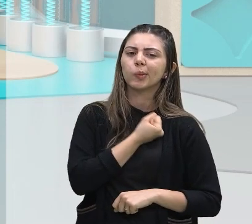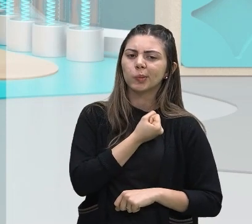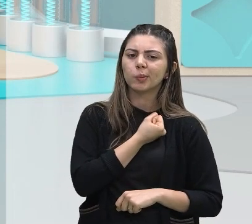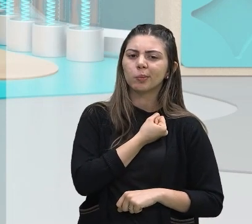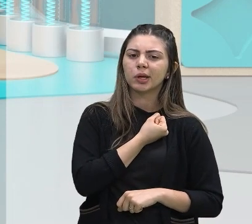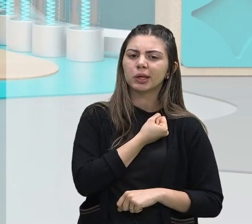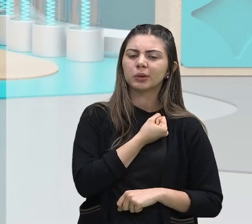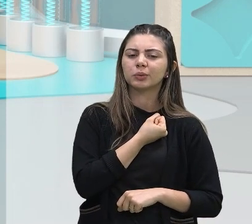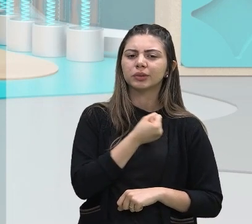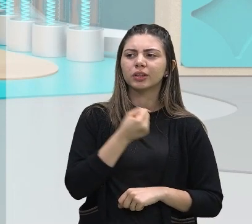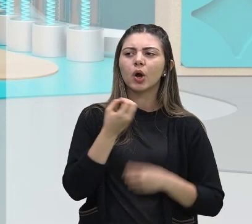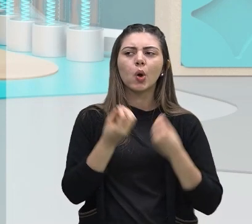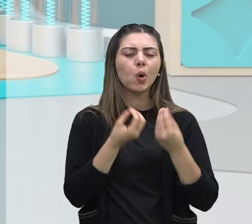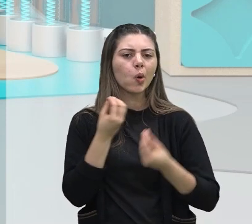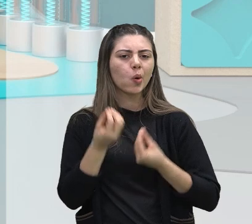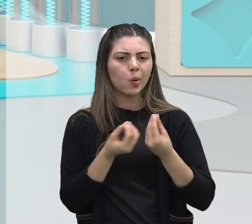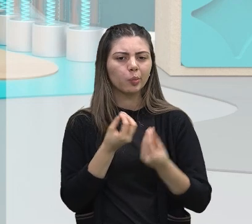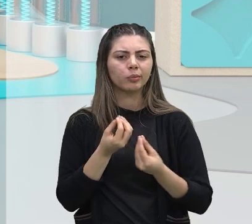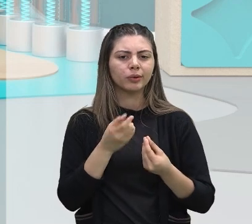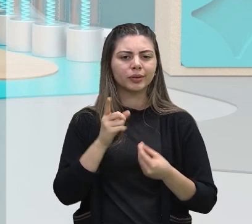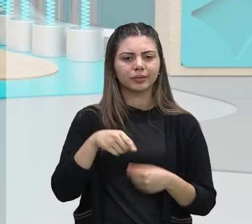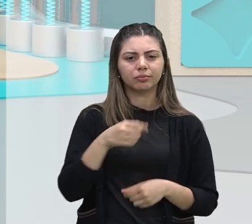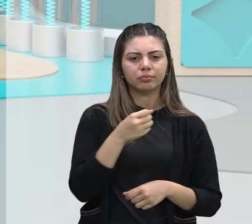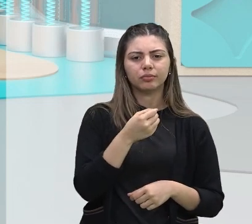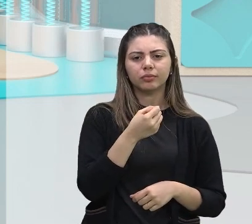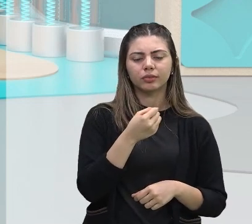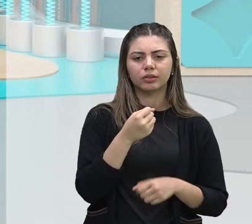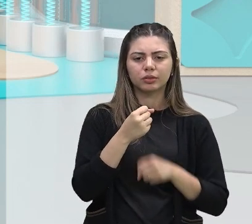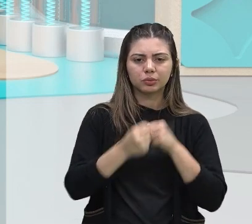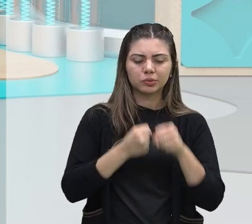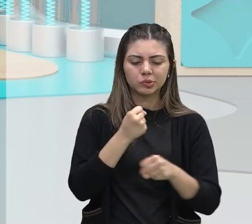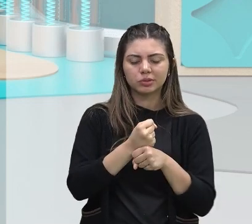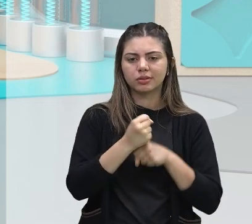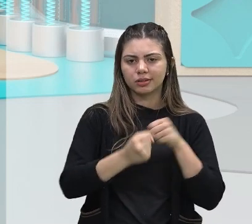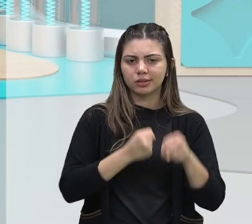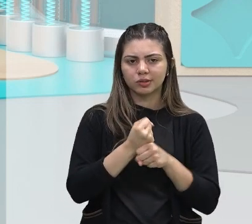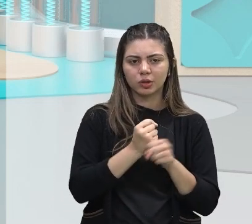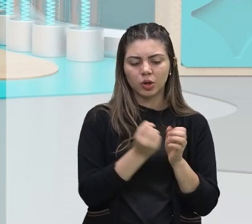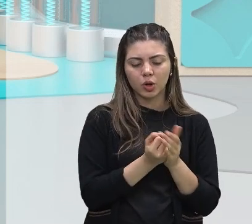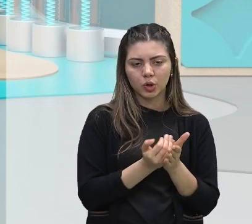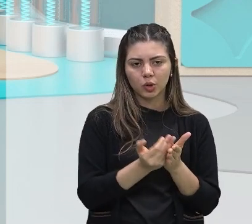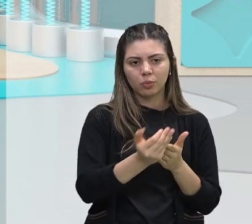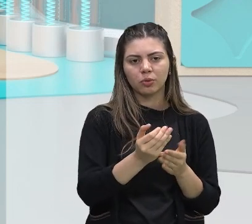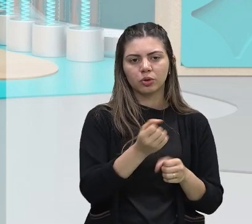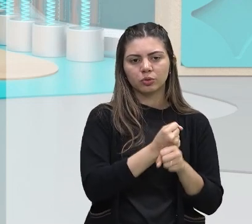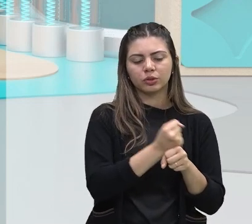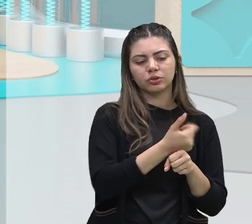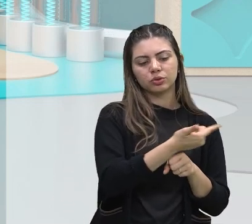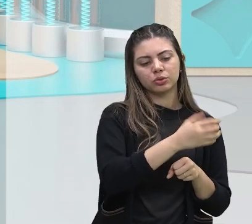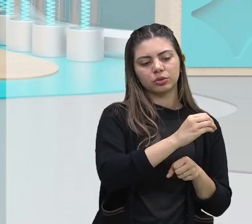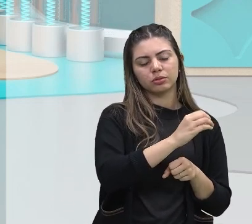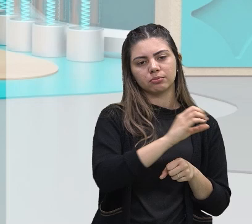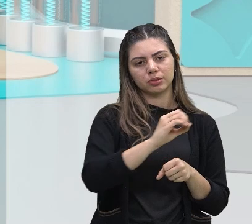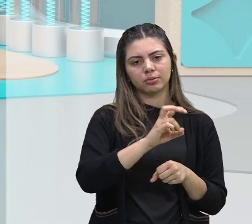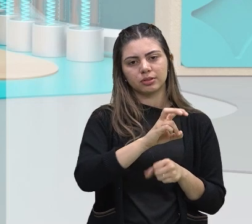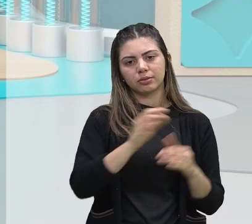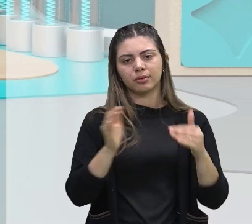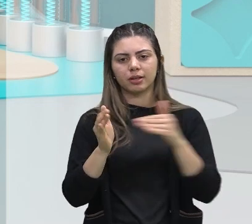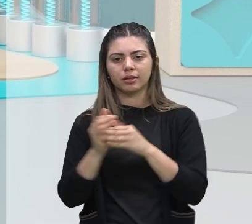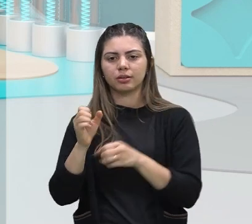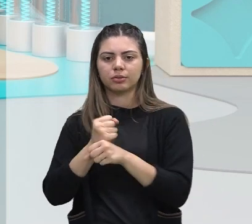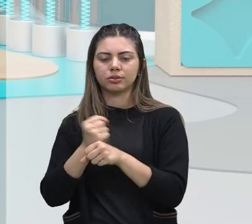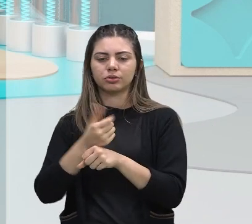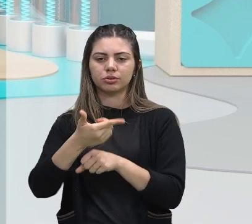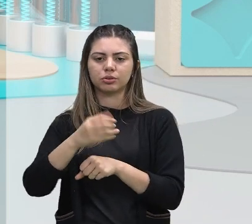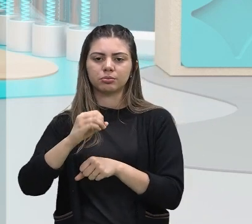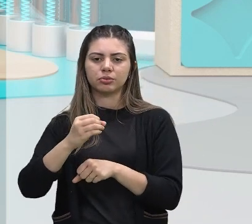questão dos anos, né, desde quando iniciou, né, 2005, né, até 2023. Então, você observa